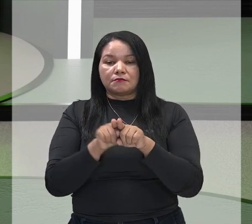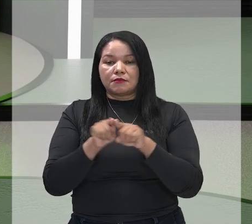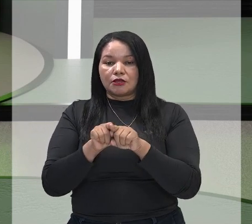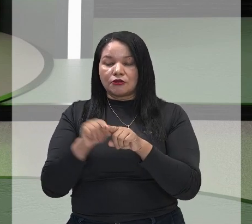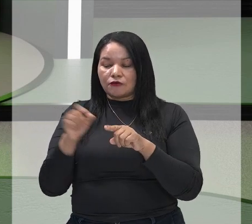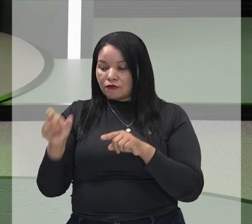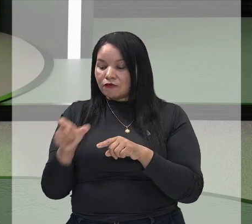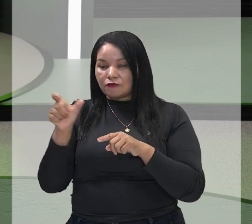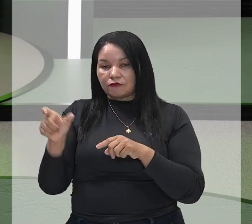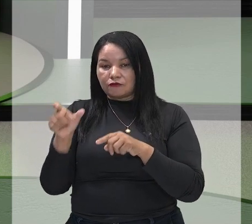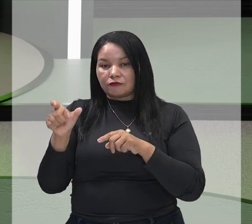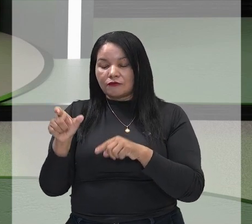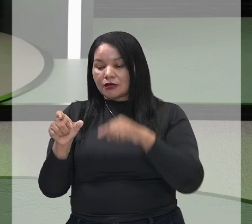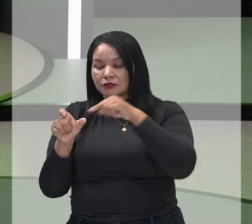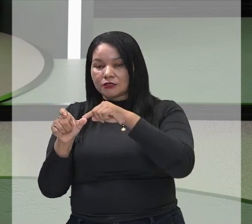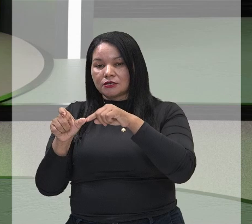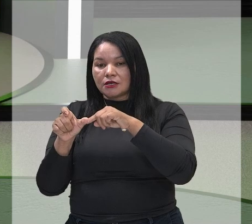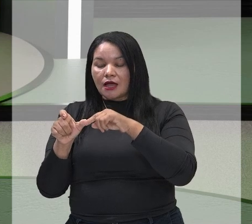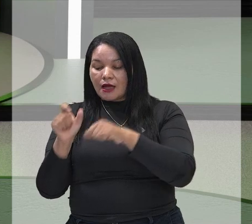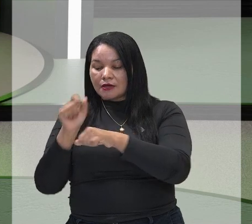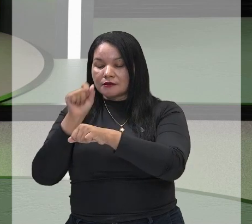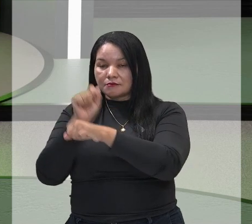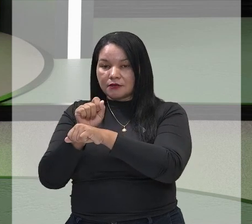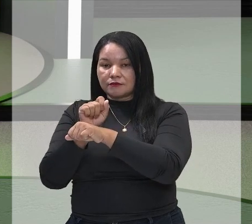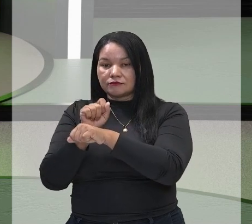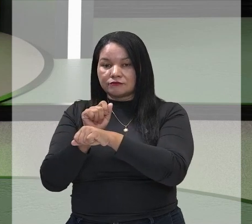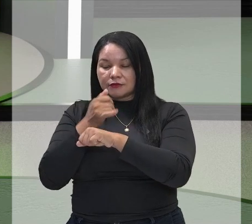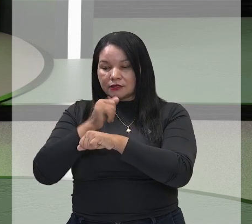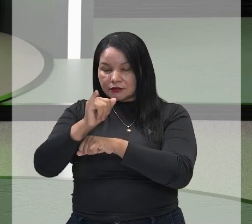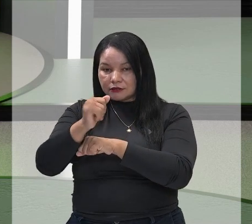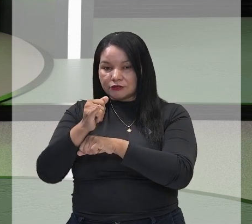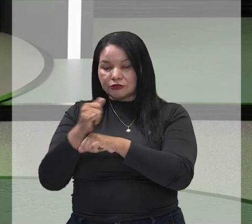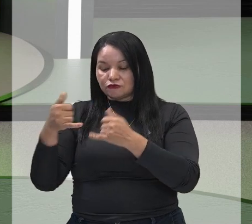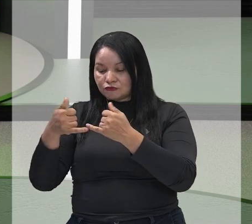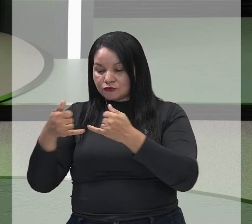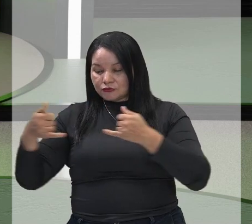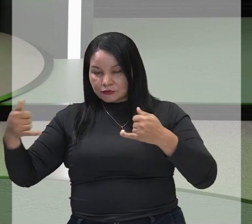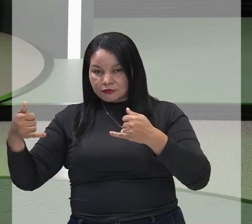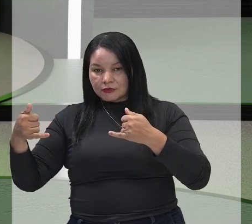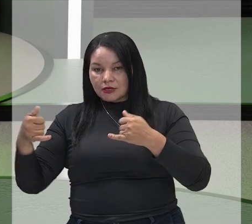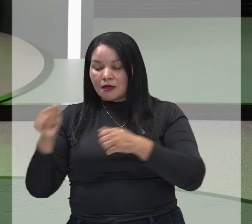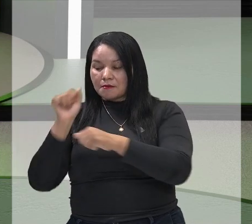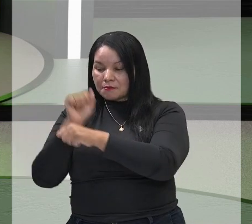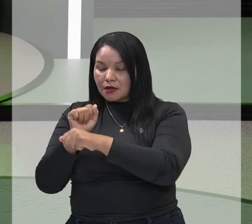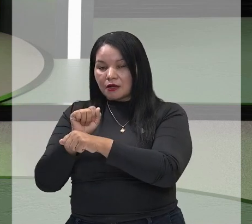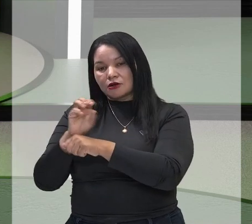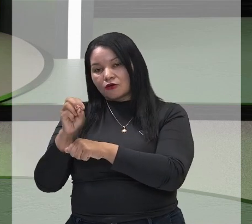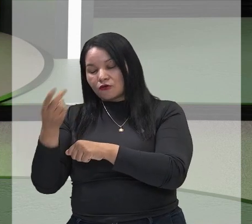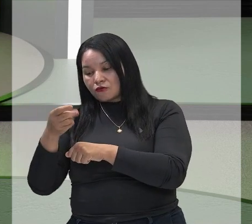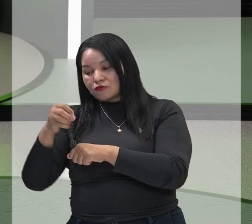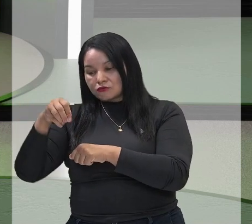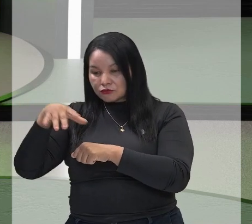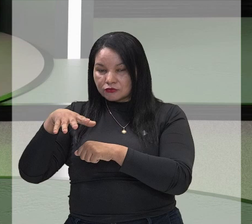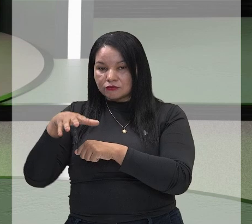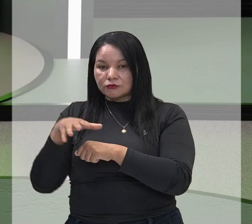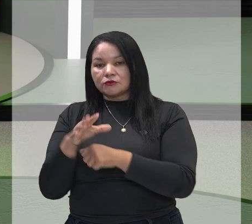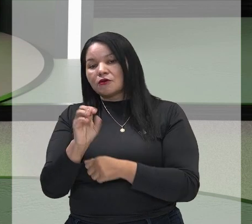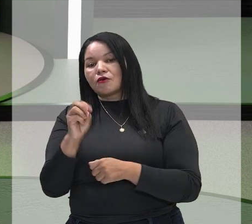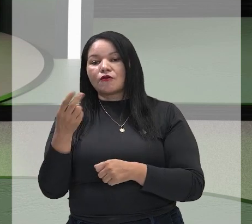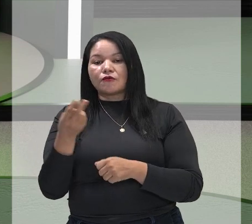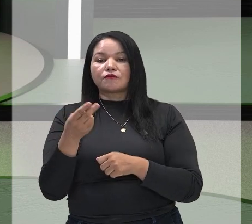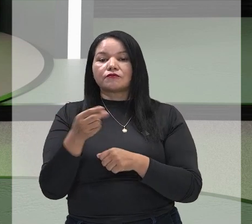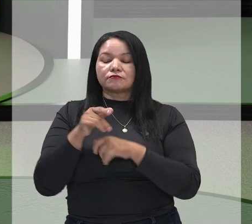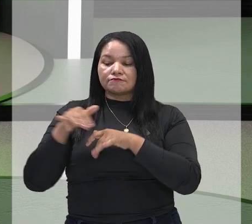fechamento, né, a gente tem uma complementação do circuito elétrico, e aí a lâmpada acende, o